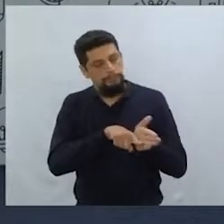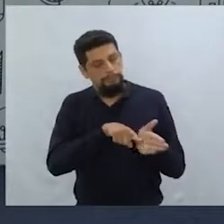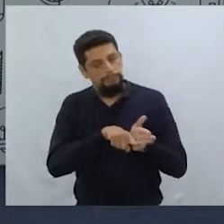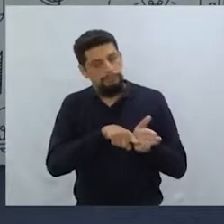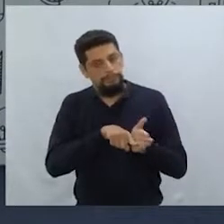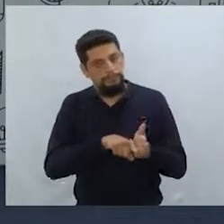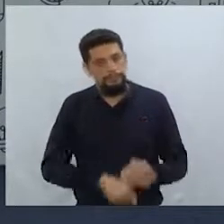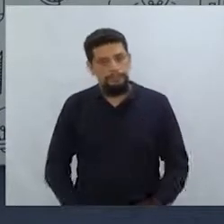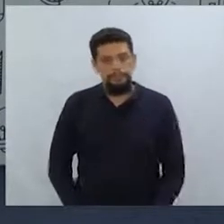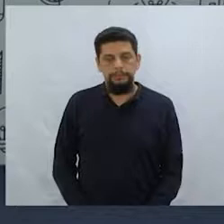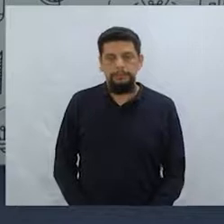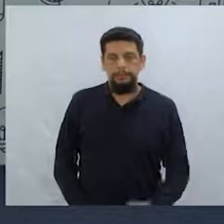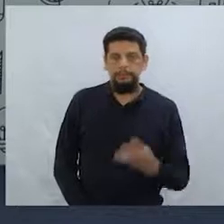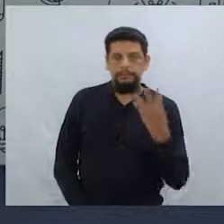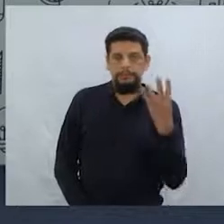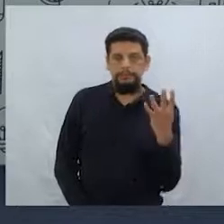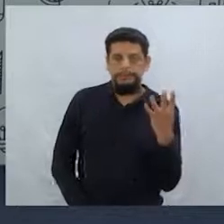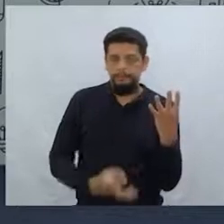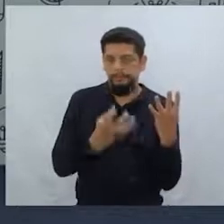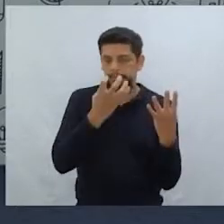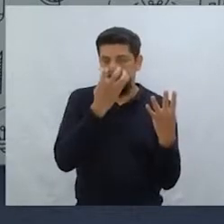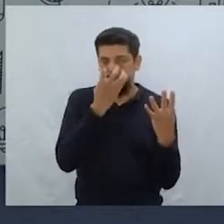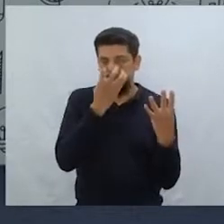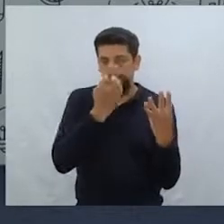pesquisa. Três e